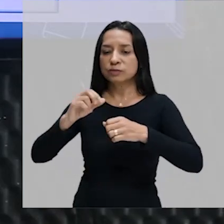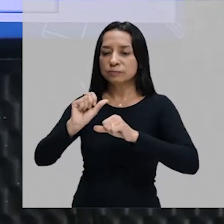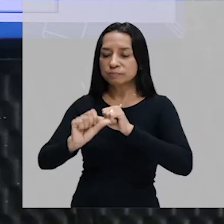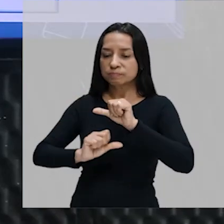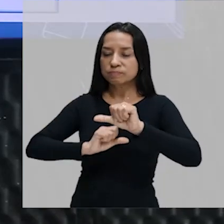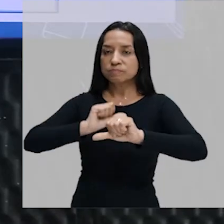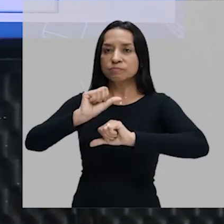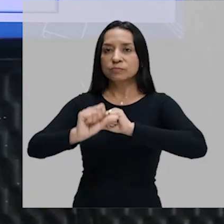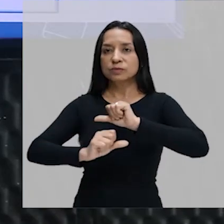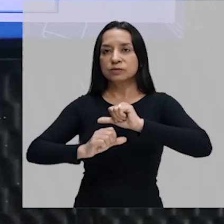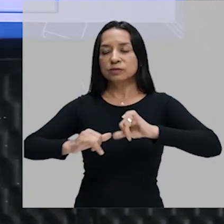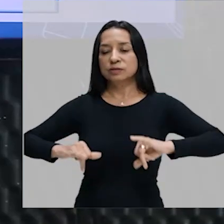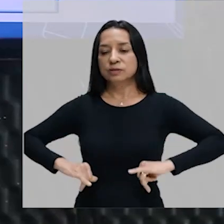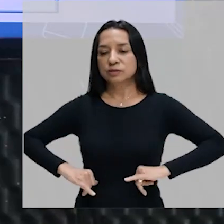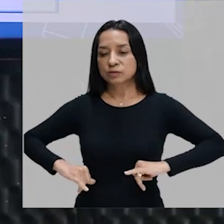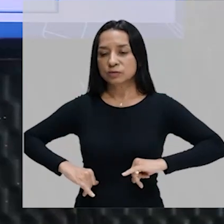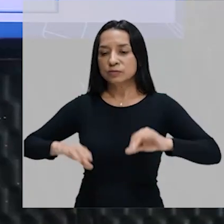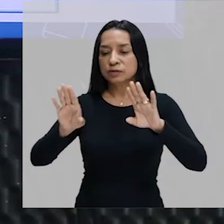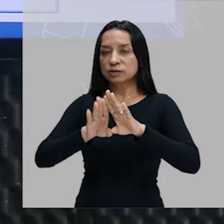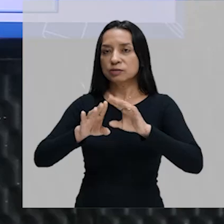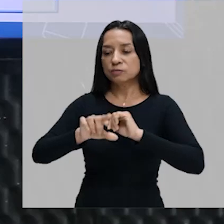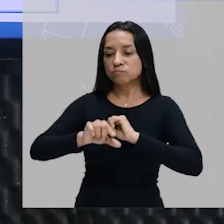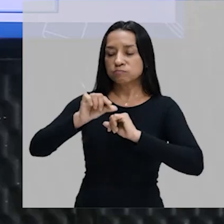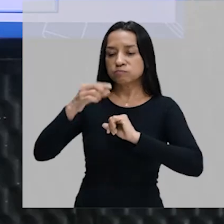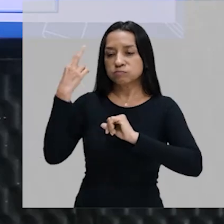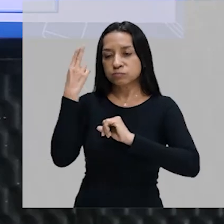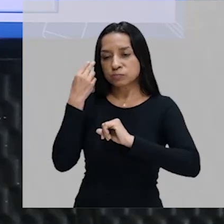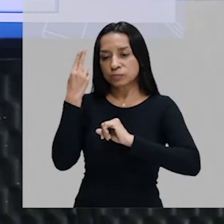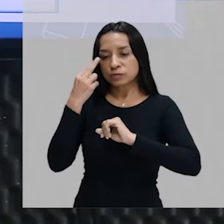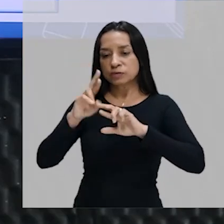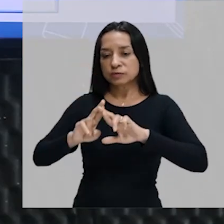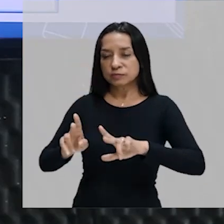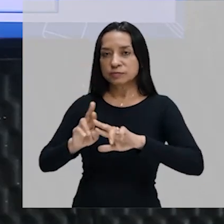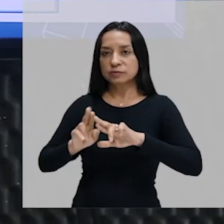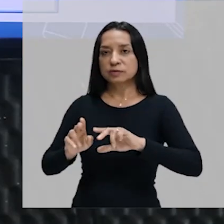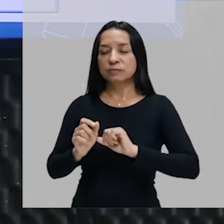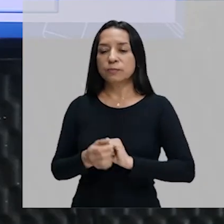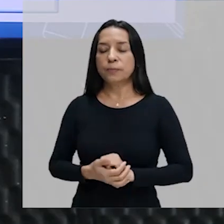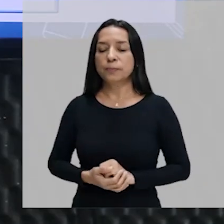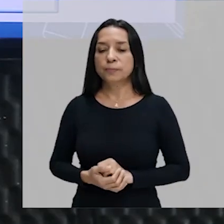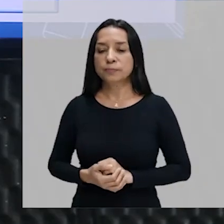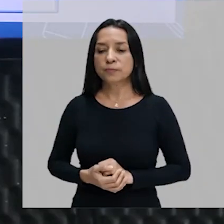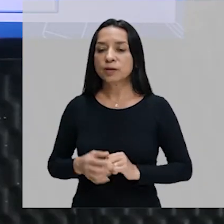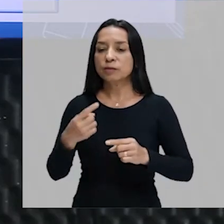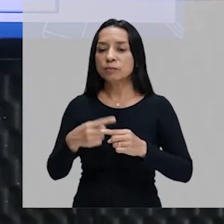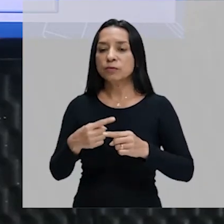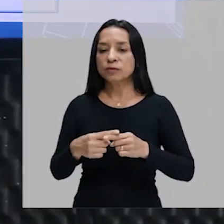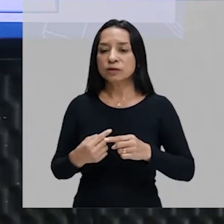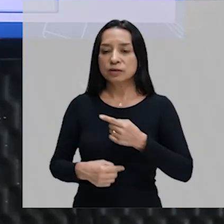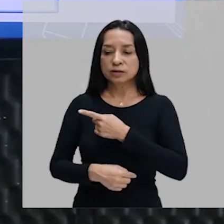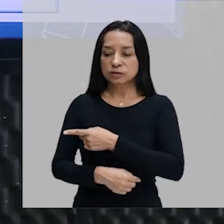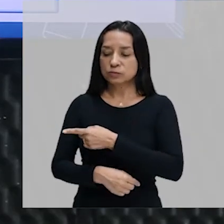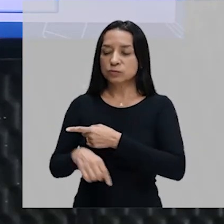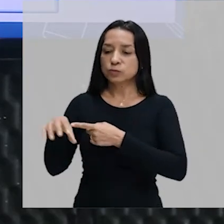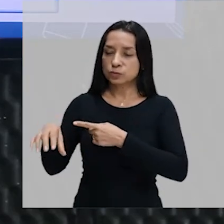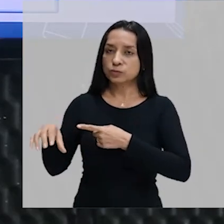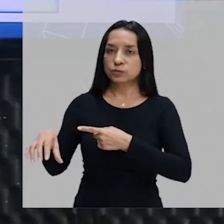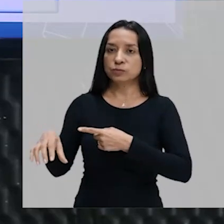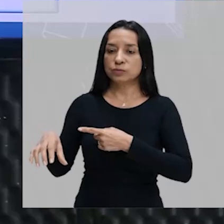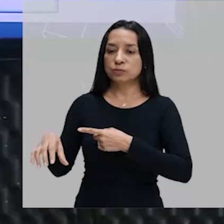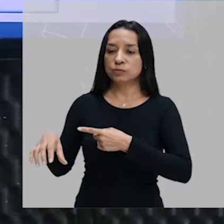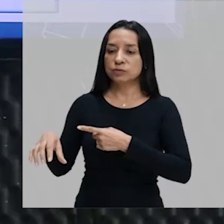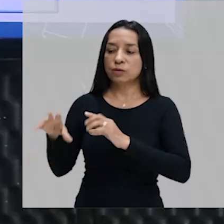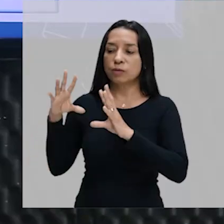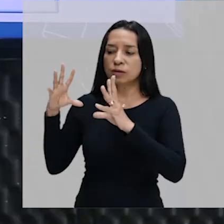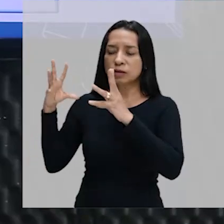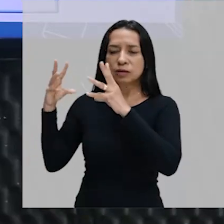vão sofrendo e pela seleção natural diferencial, ou seja, por que aqui os indivíduos que estão aqui eles são mais